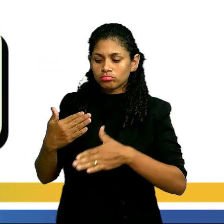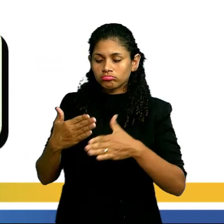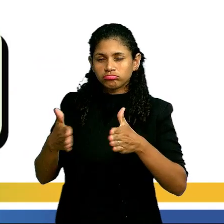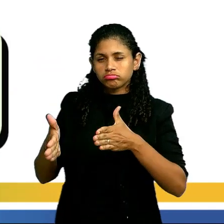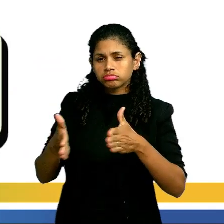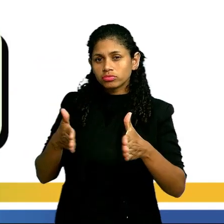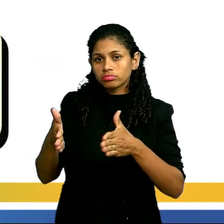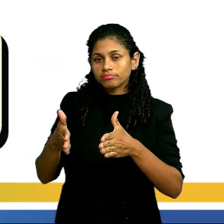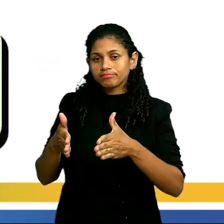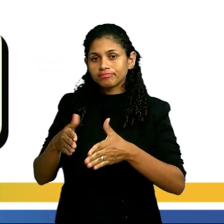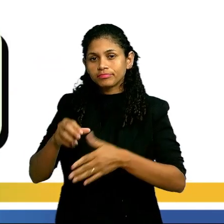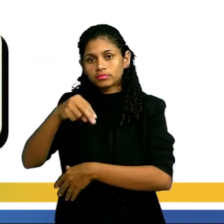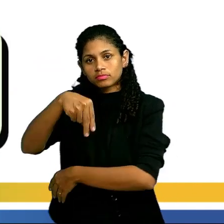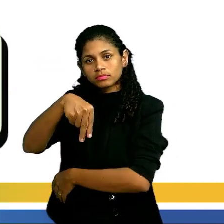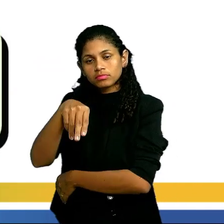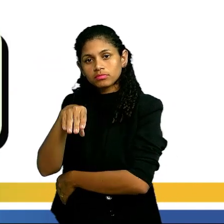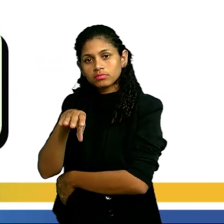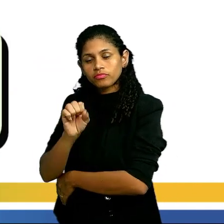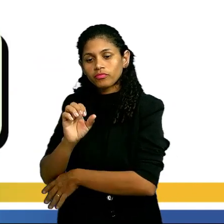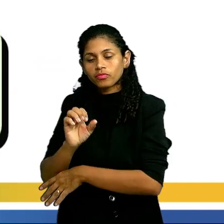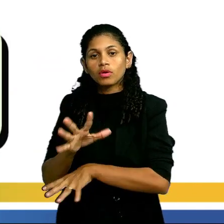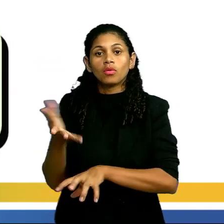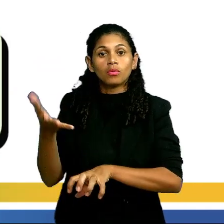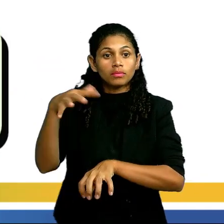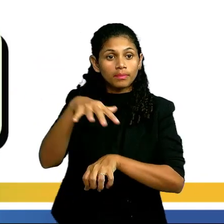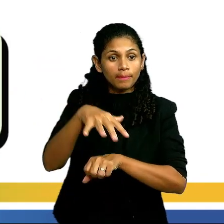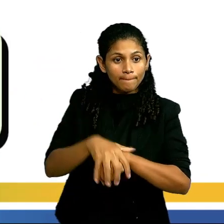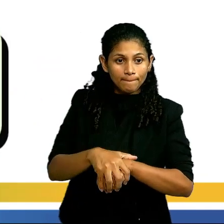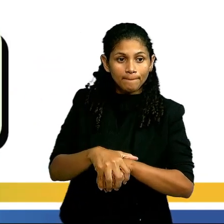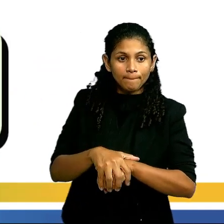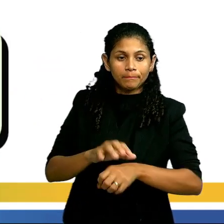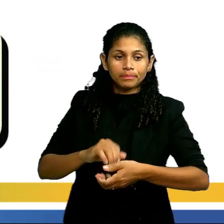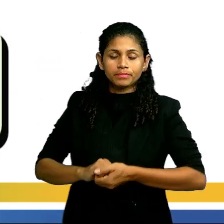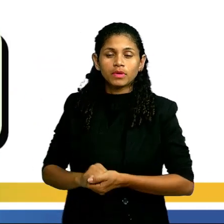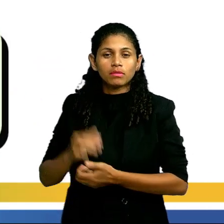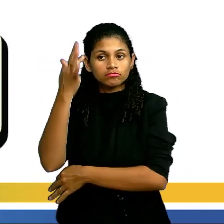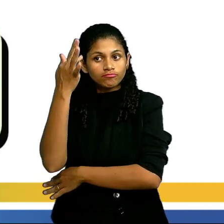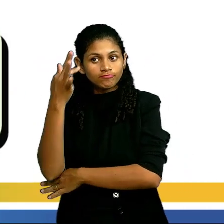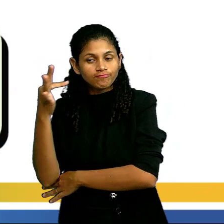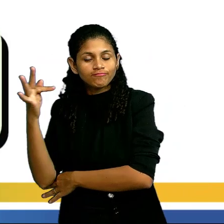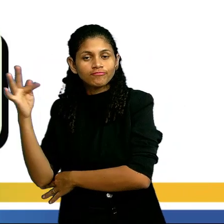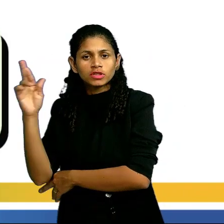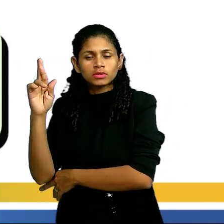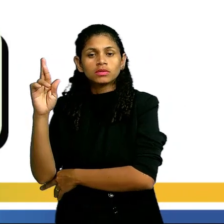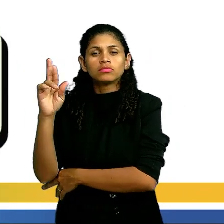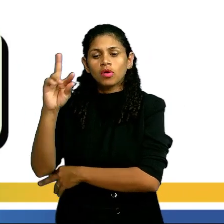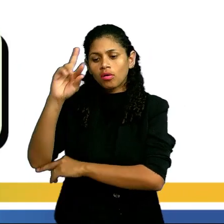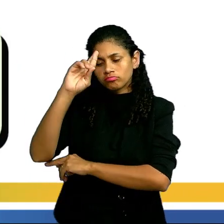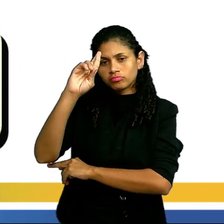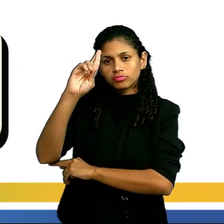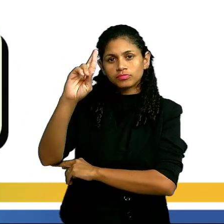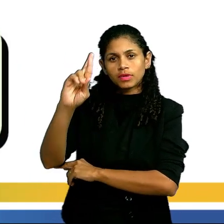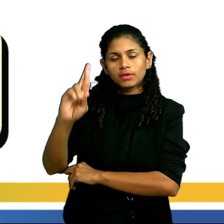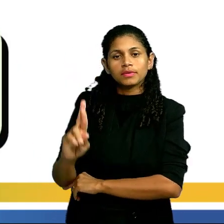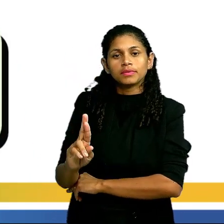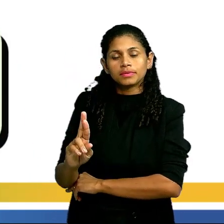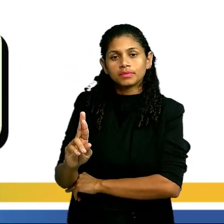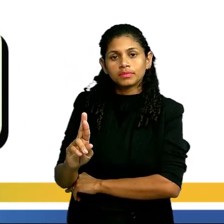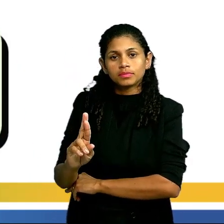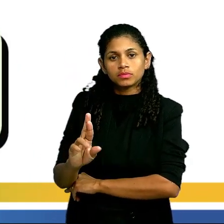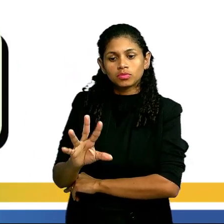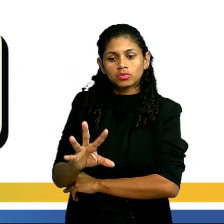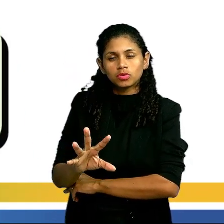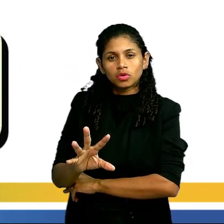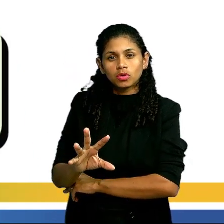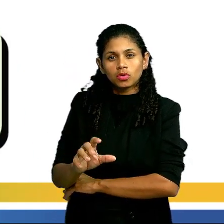estudamos numa aula anterior. Então, a França ficou, né, responsável por dominar essa parte do país, essa